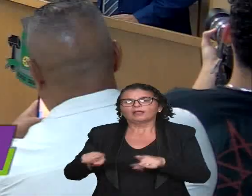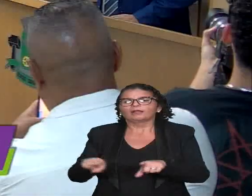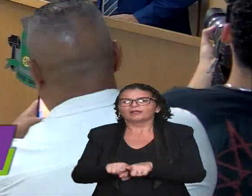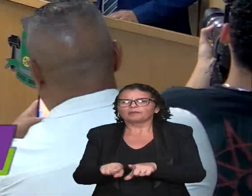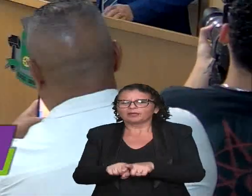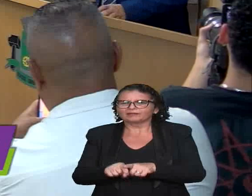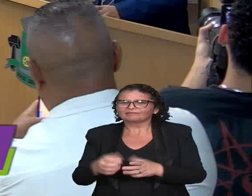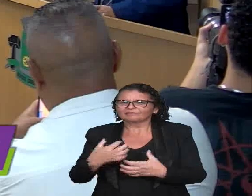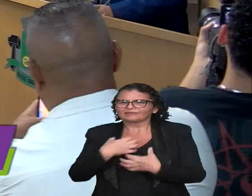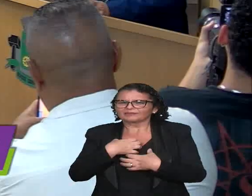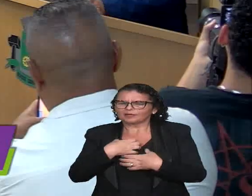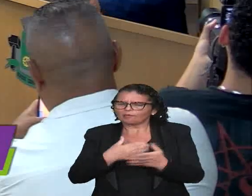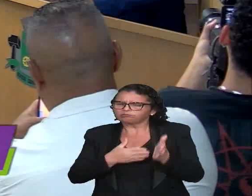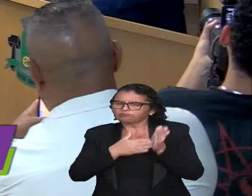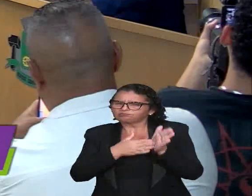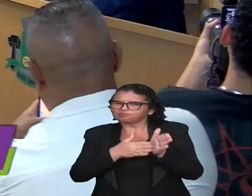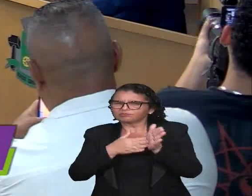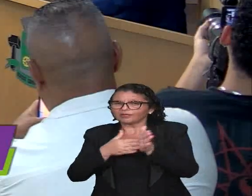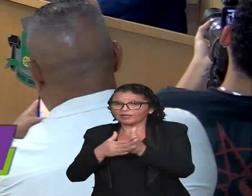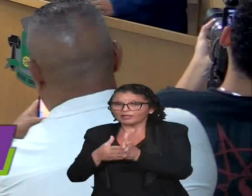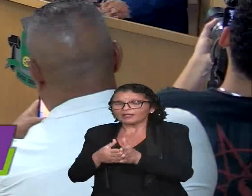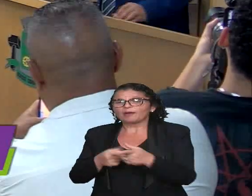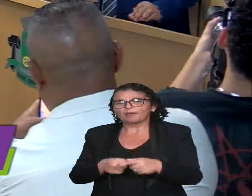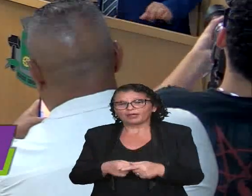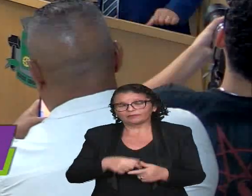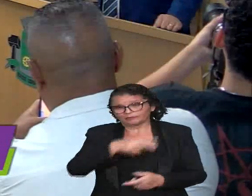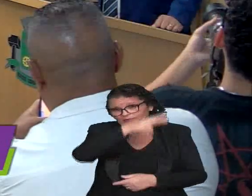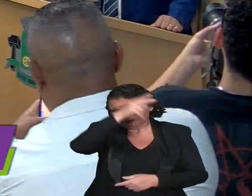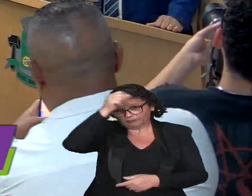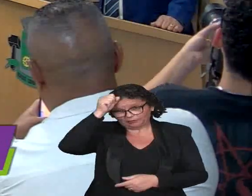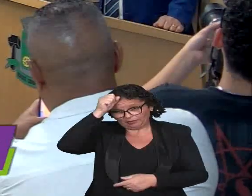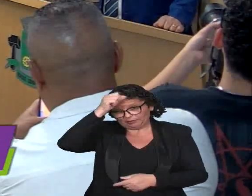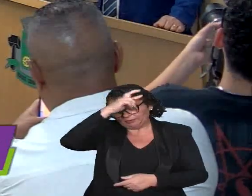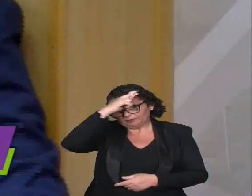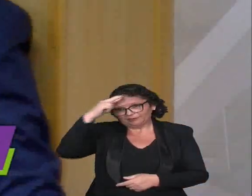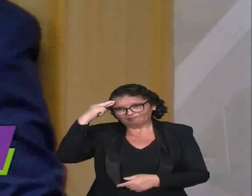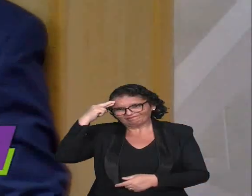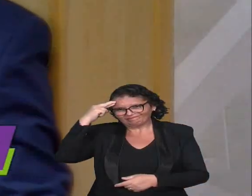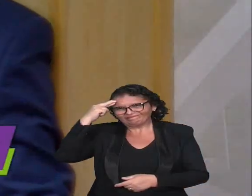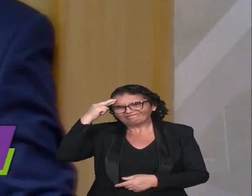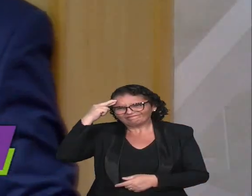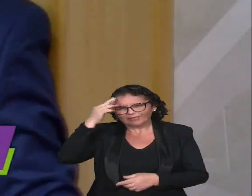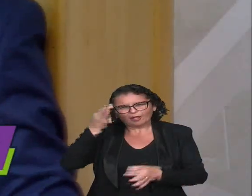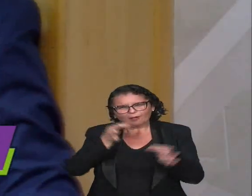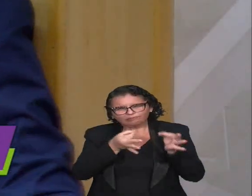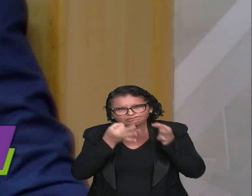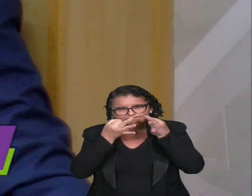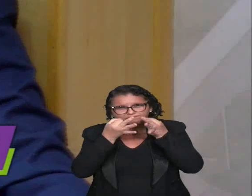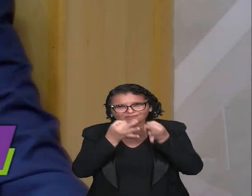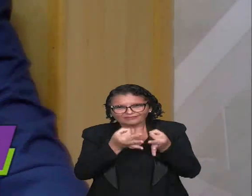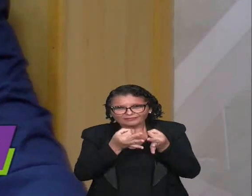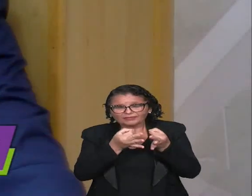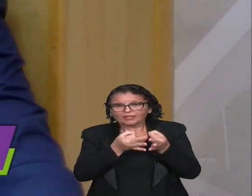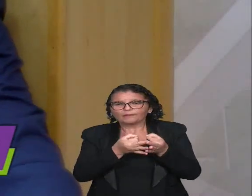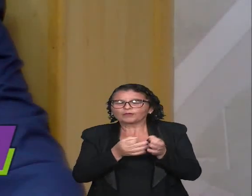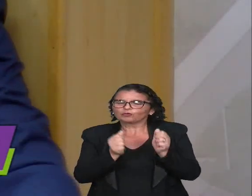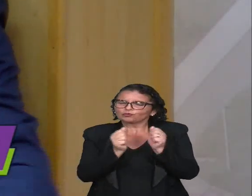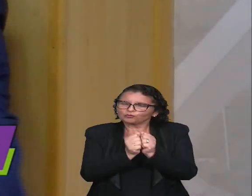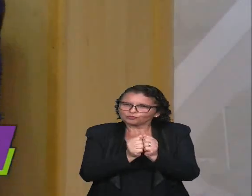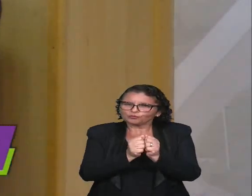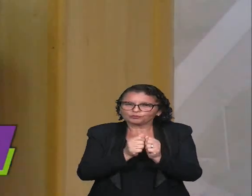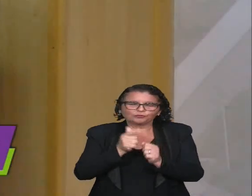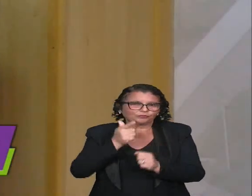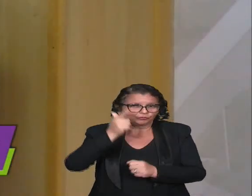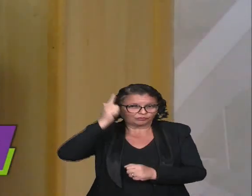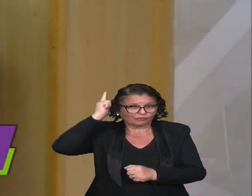acompanhar aqui também a fala do Excelentíssimo Senhor Prefeito Rogério Lins tava acompanhado o deputado Gerson pessoa